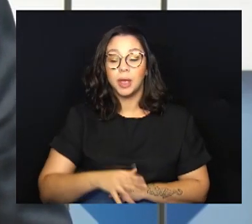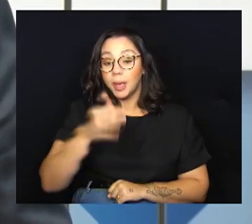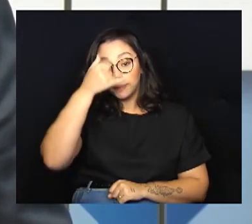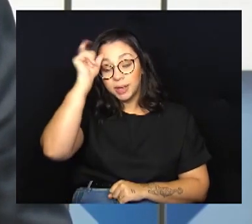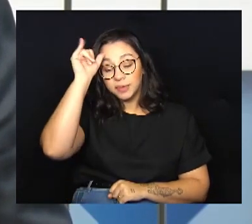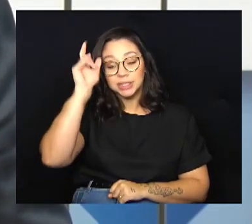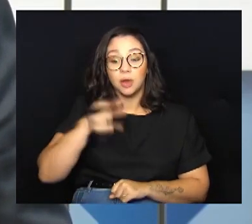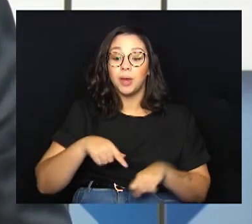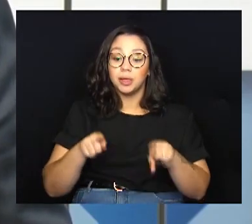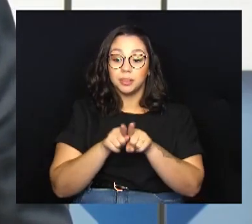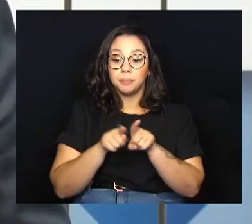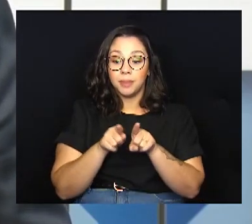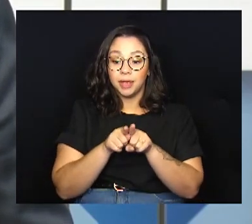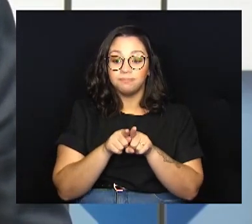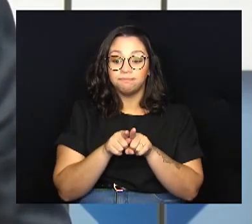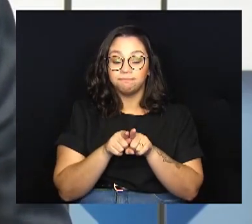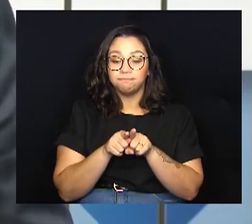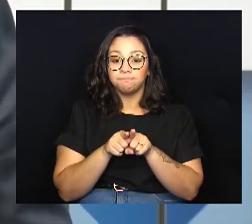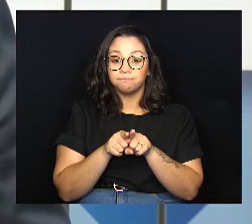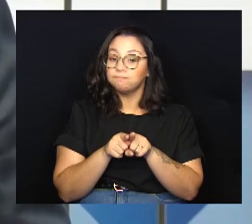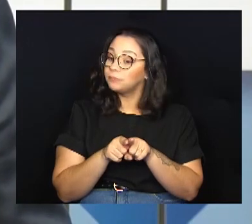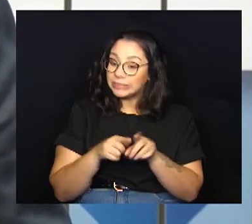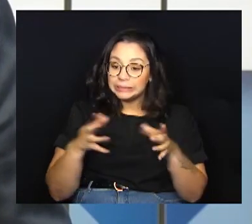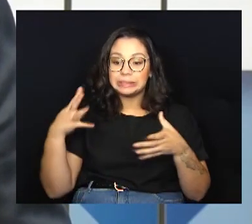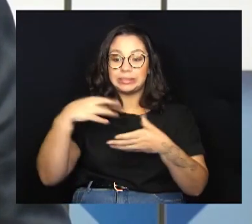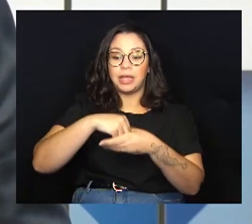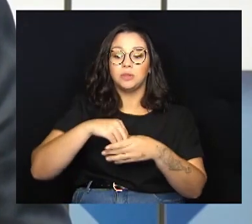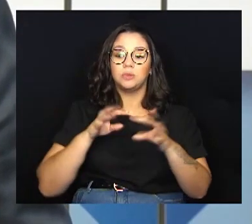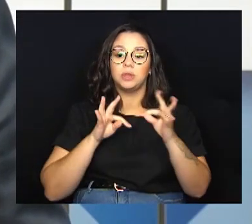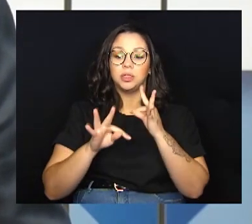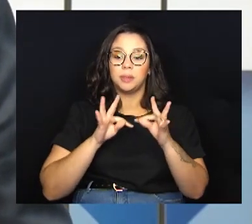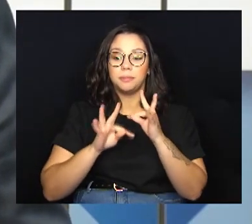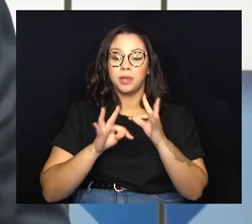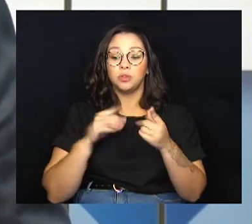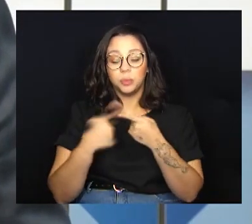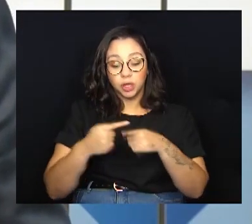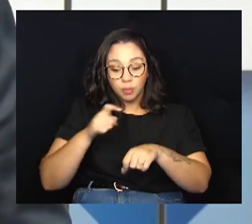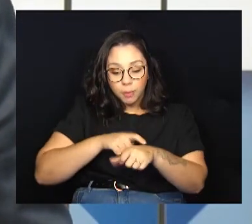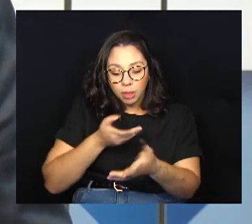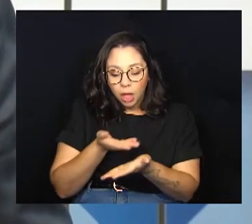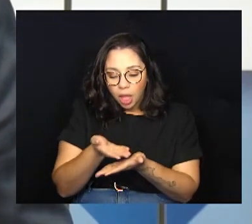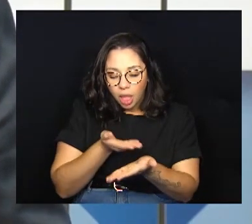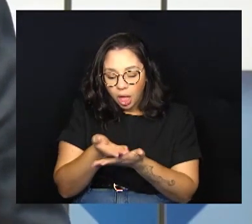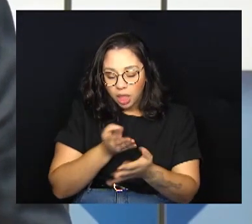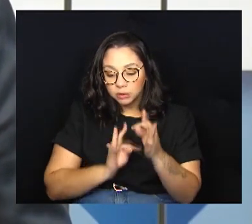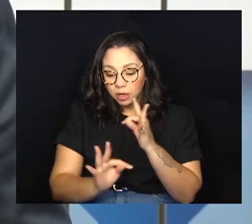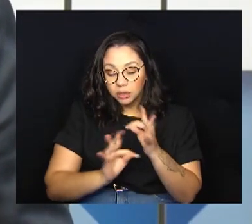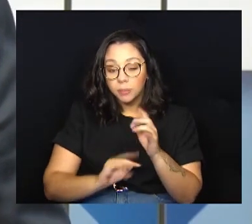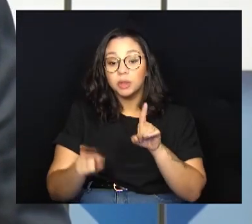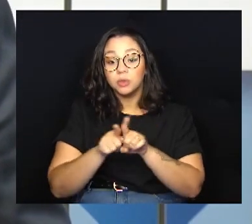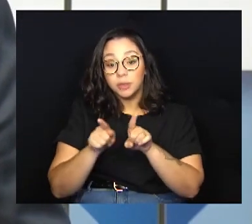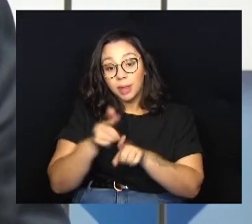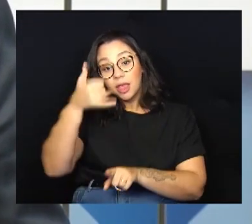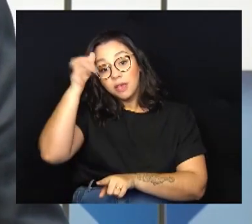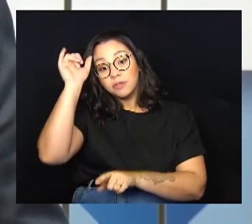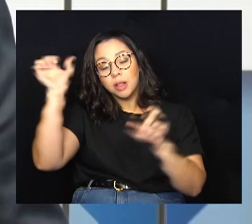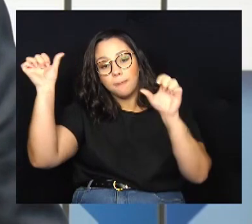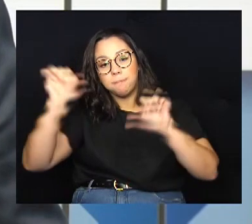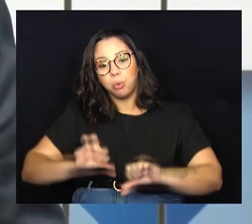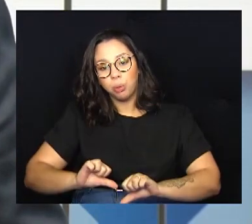cuidar desses jovens nas escolas, com a família, eu acho que tem que ter uma via de mão